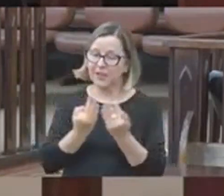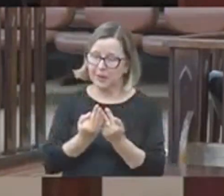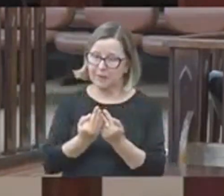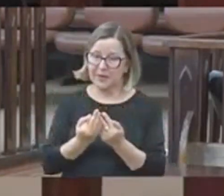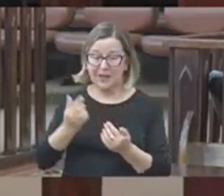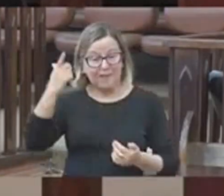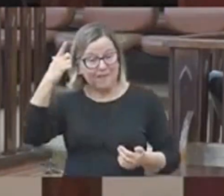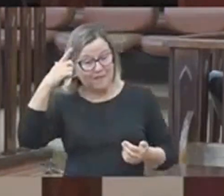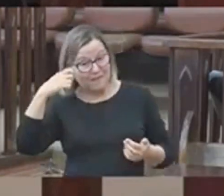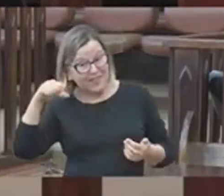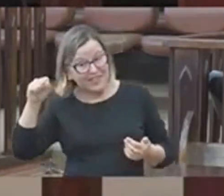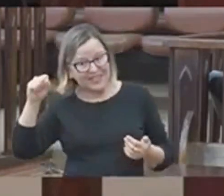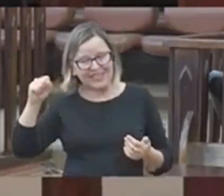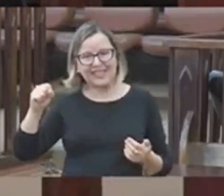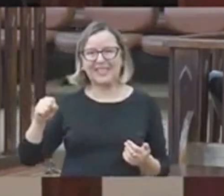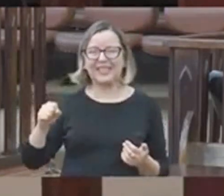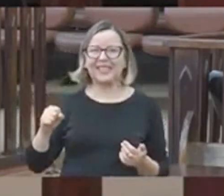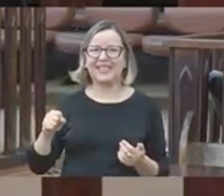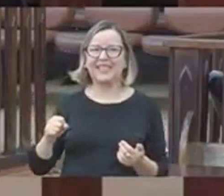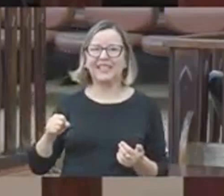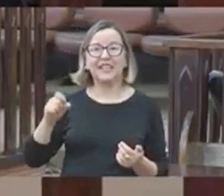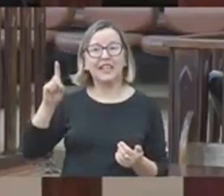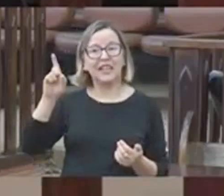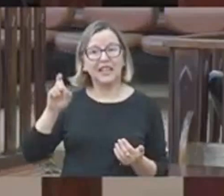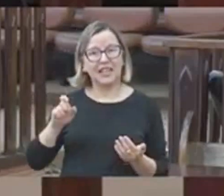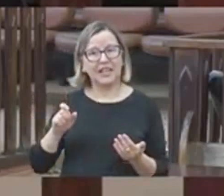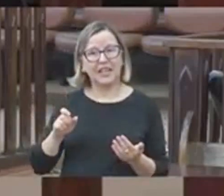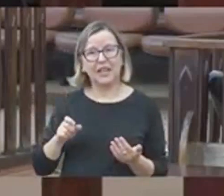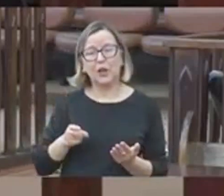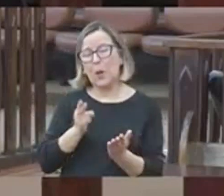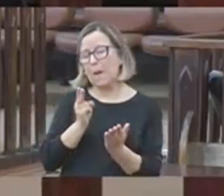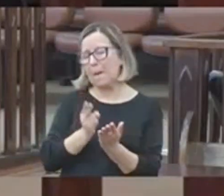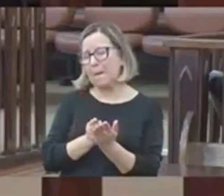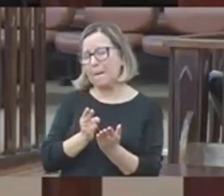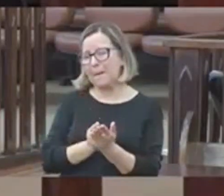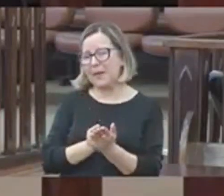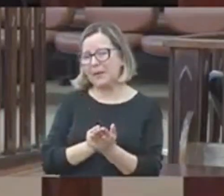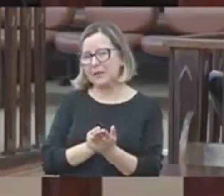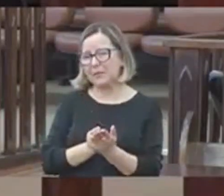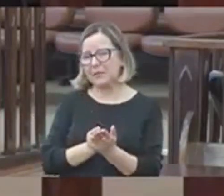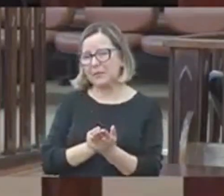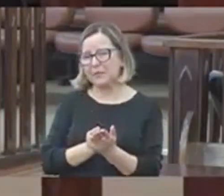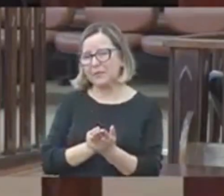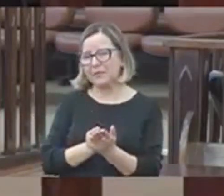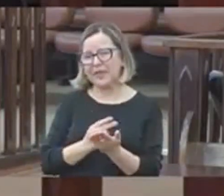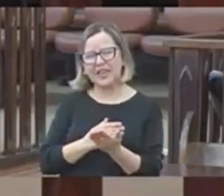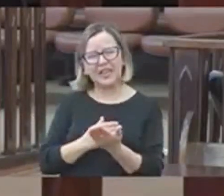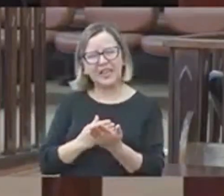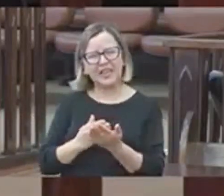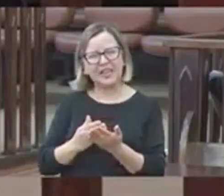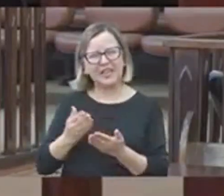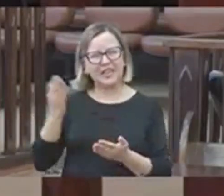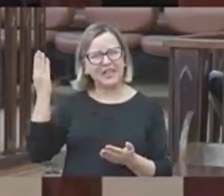o mesmo desde antes da fundação do mundo. Quando Deus